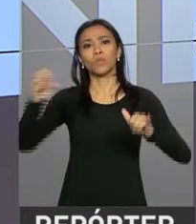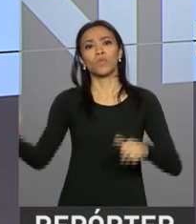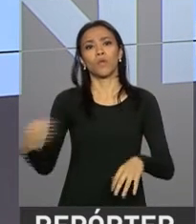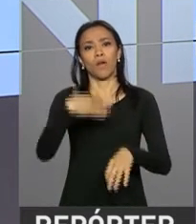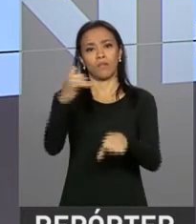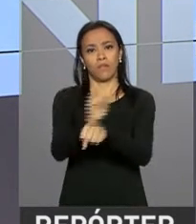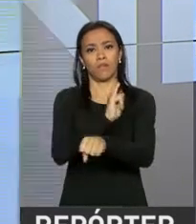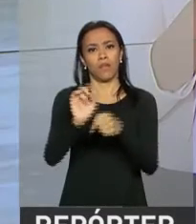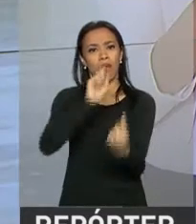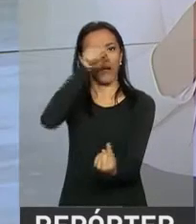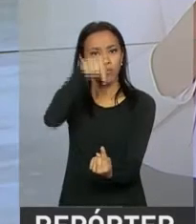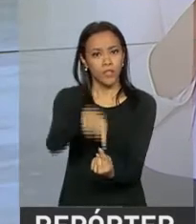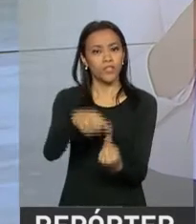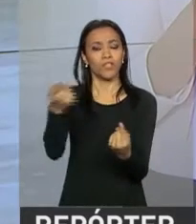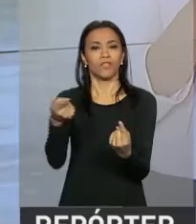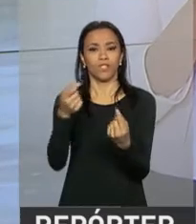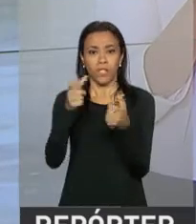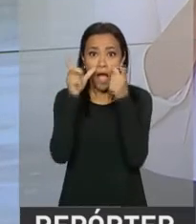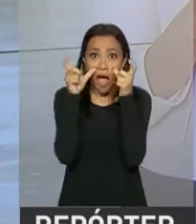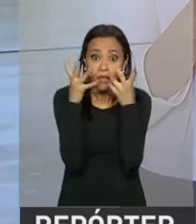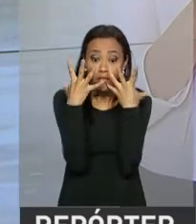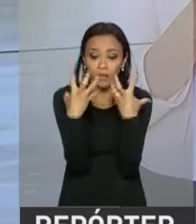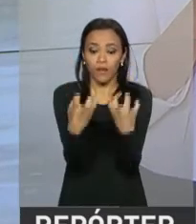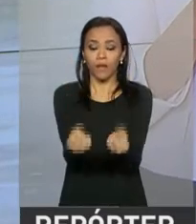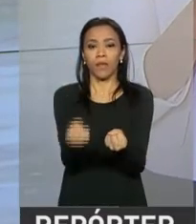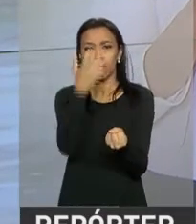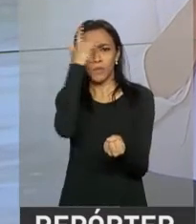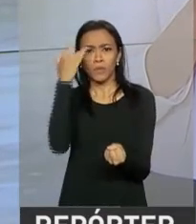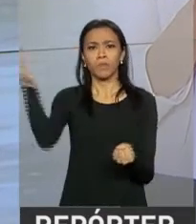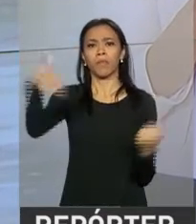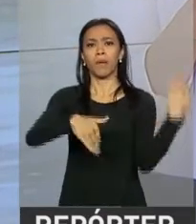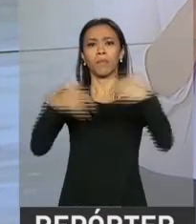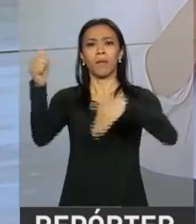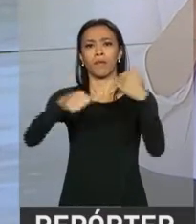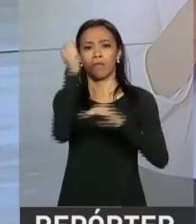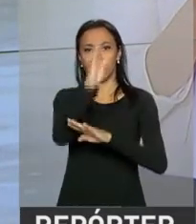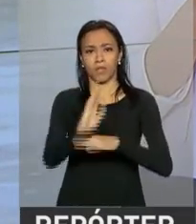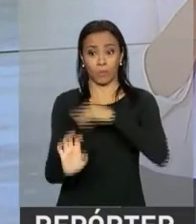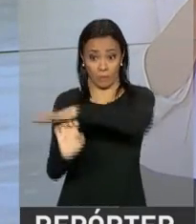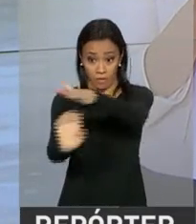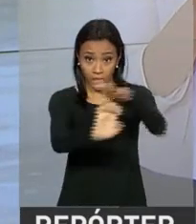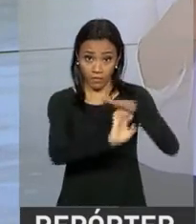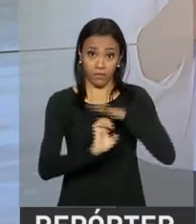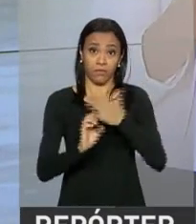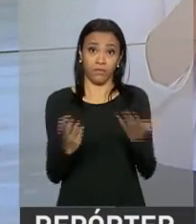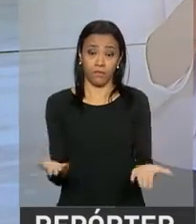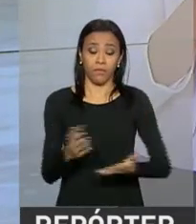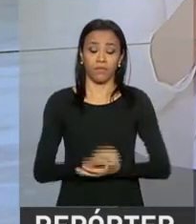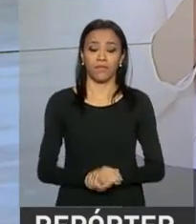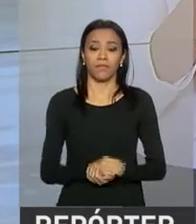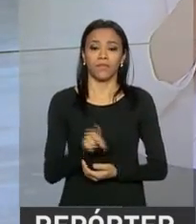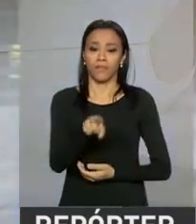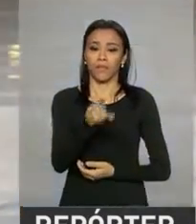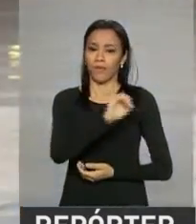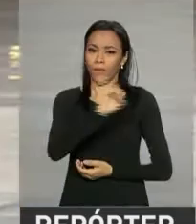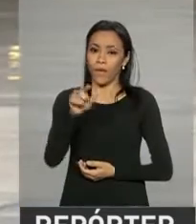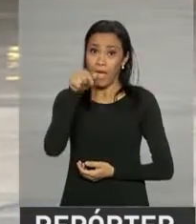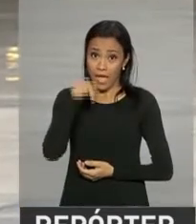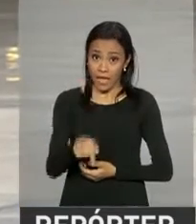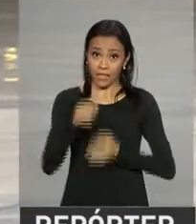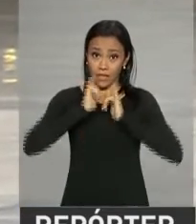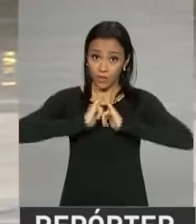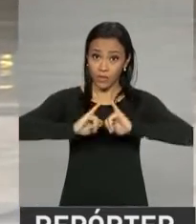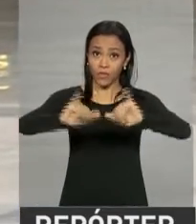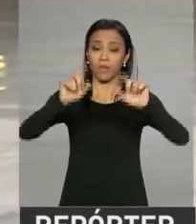dos investidores aqui no brasil vamos ao palácio do planalto saber os detalhes com bola de ouro e bota a bola foi renata esse anúncio foi